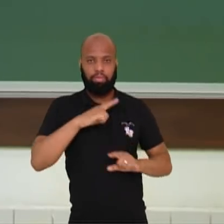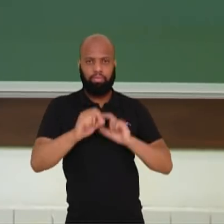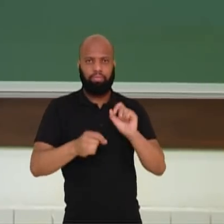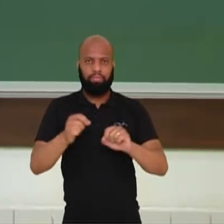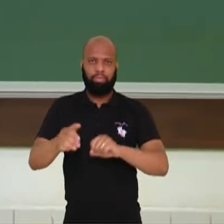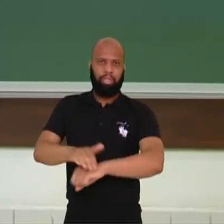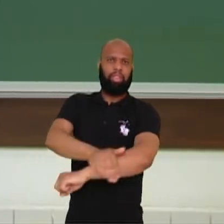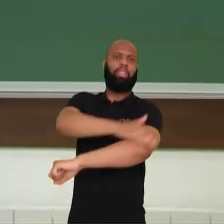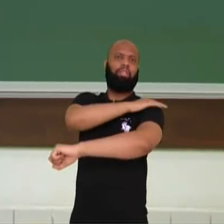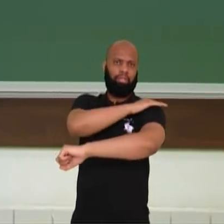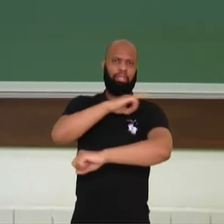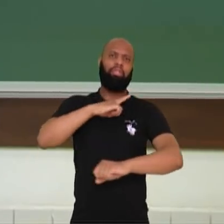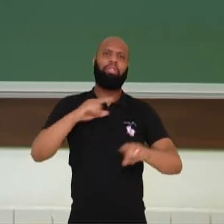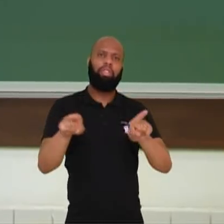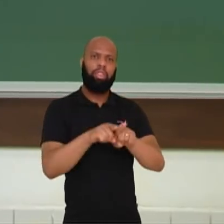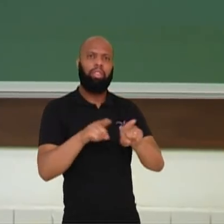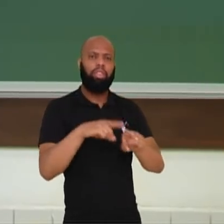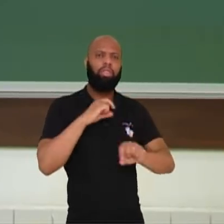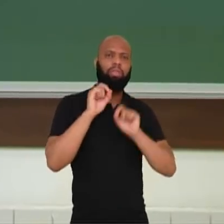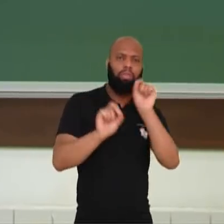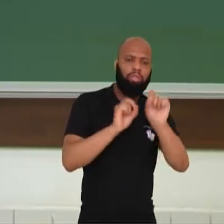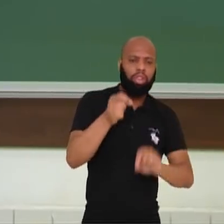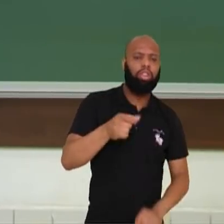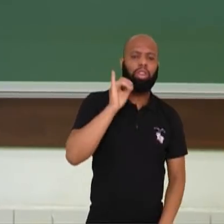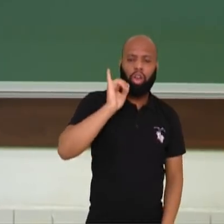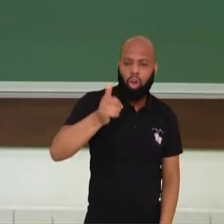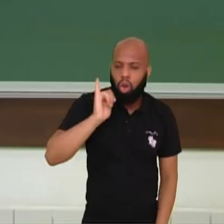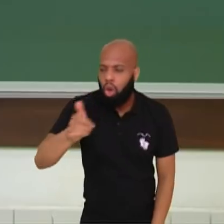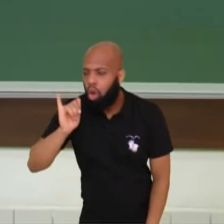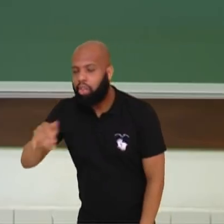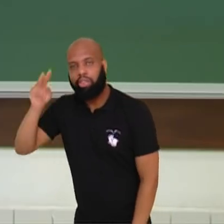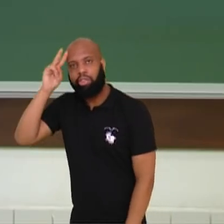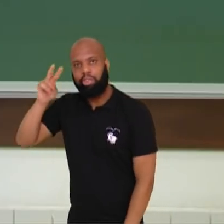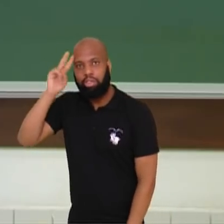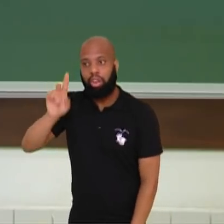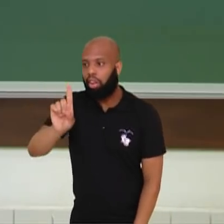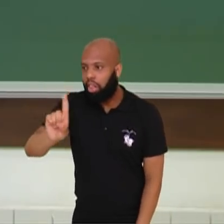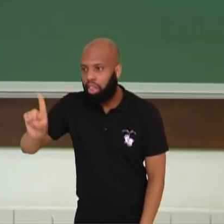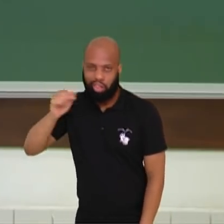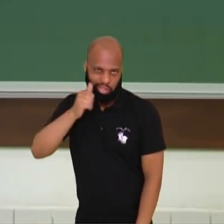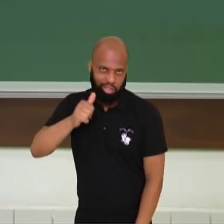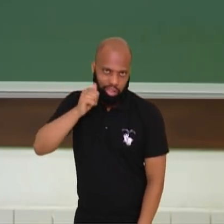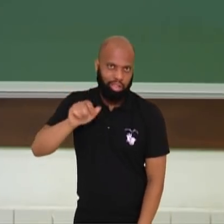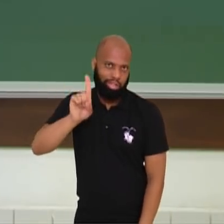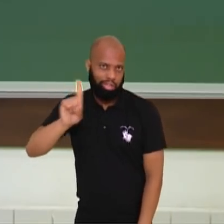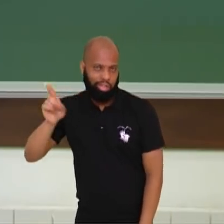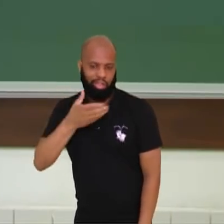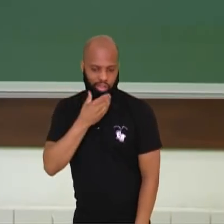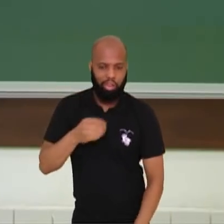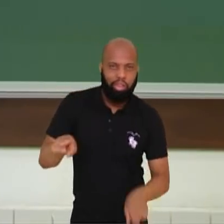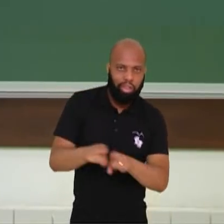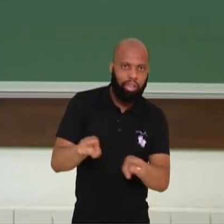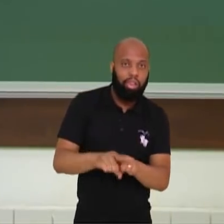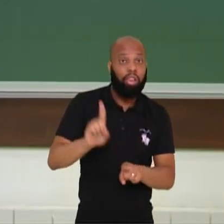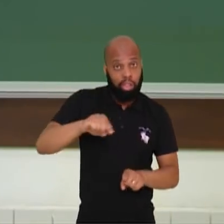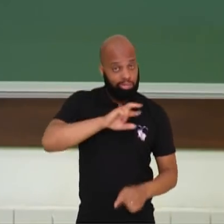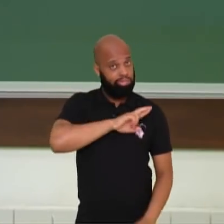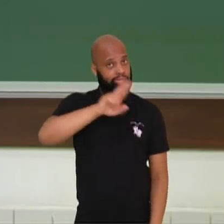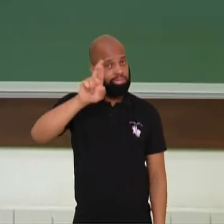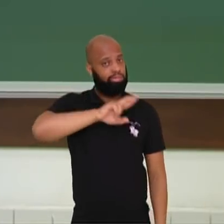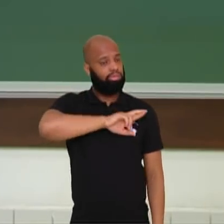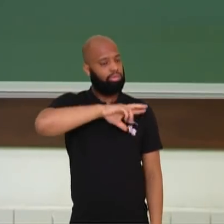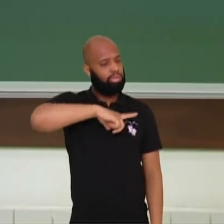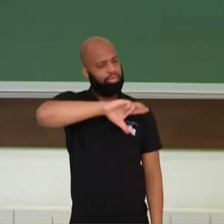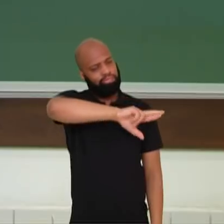primórdios contava e recontava as histórias dos deuses, deusas e heróis. Uma religião politeísta, ou